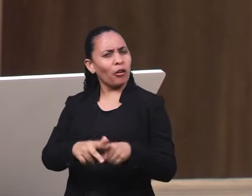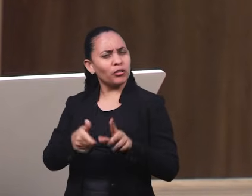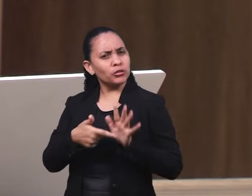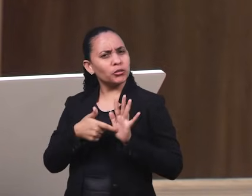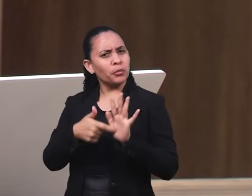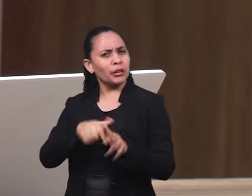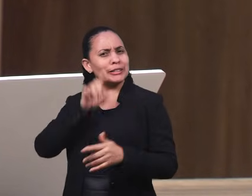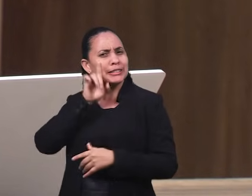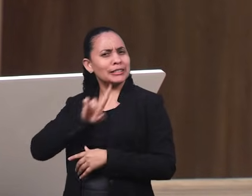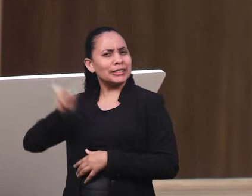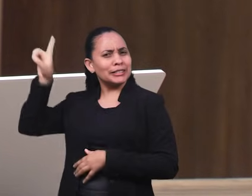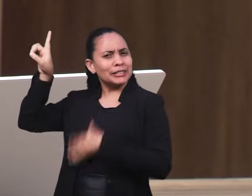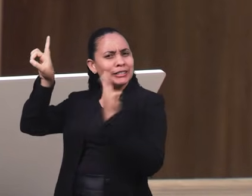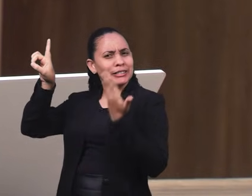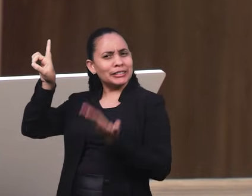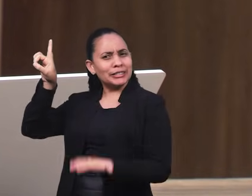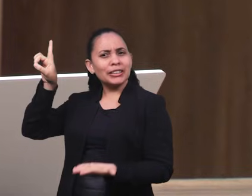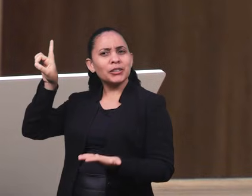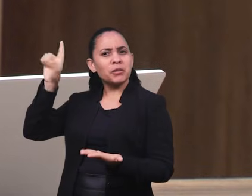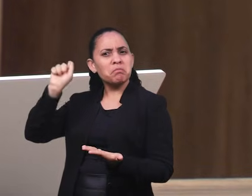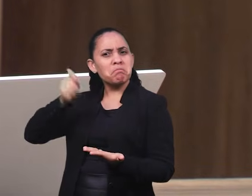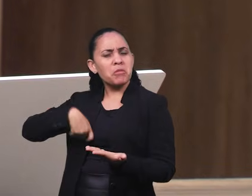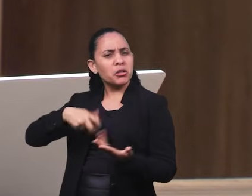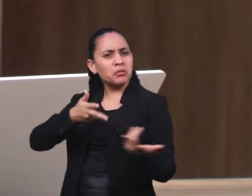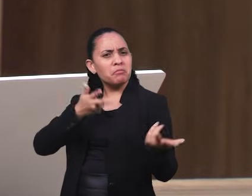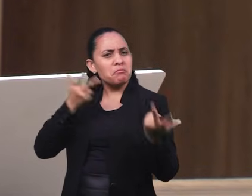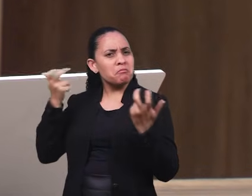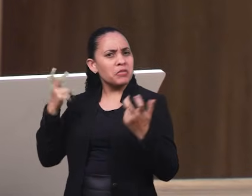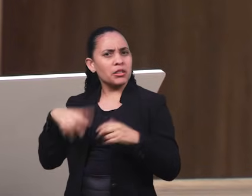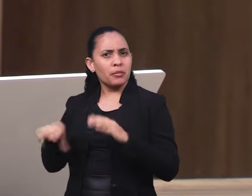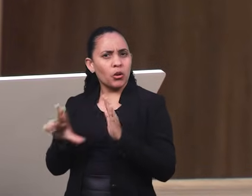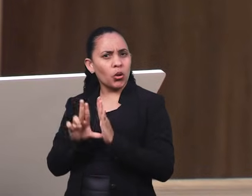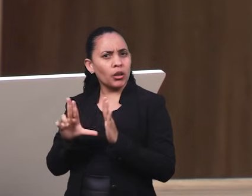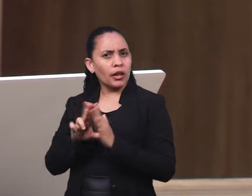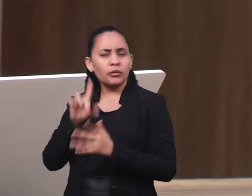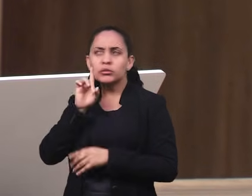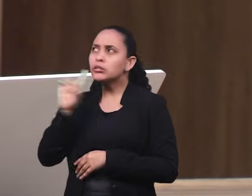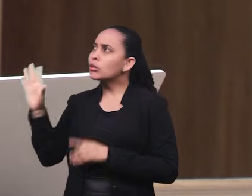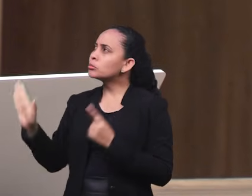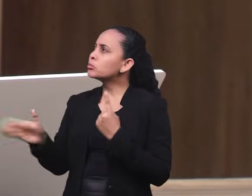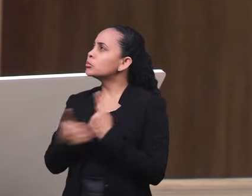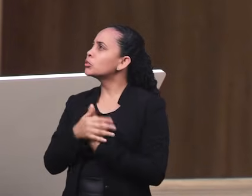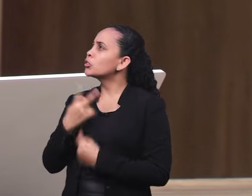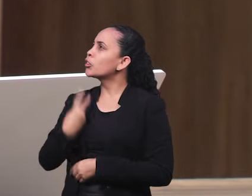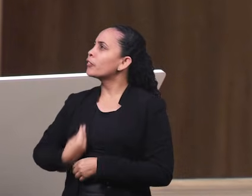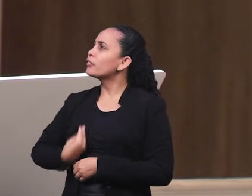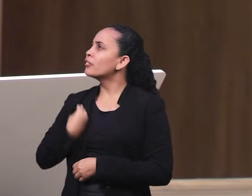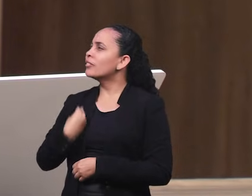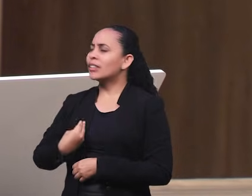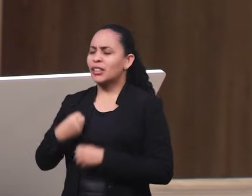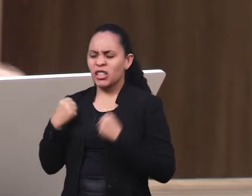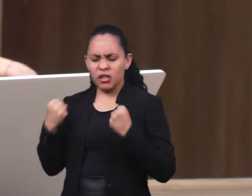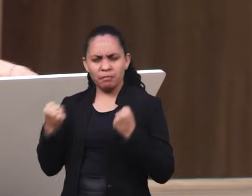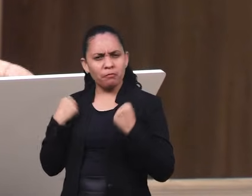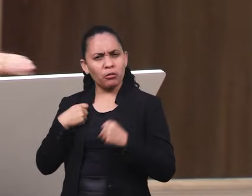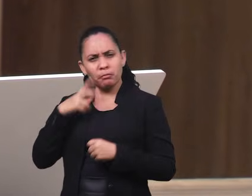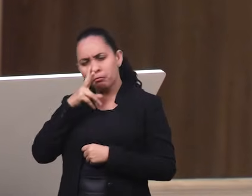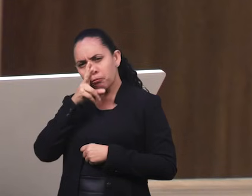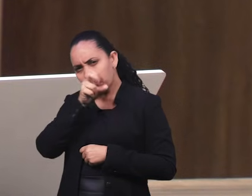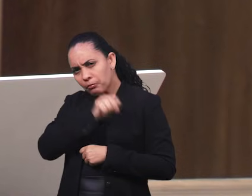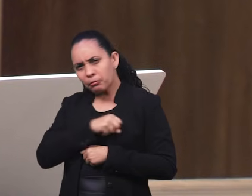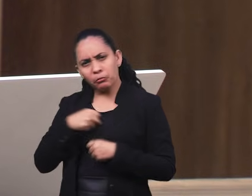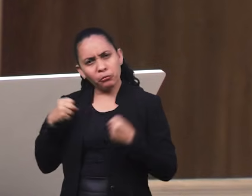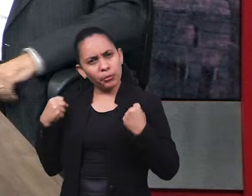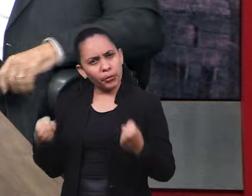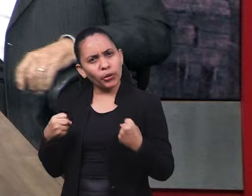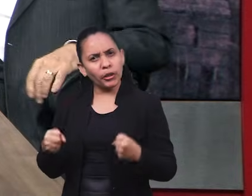determina Deus. Esse hino você pode ver que Lutero, ele considera Deus como aquele que protegeu a vida dele, é o castelo forte da vida dele, é